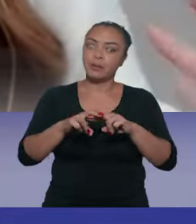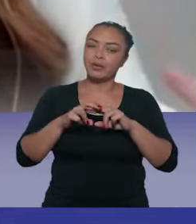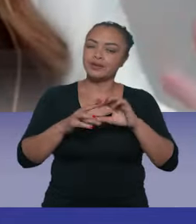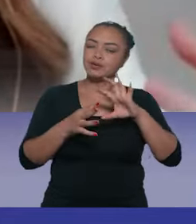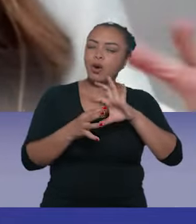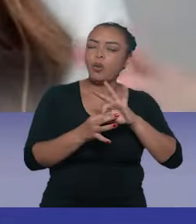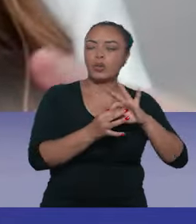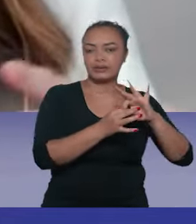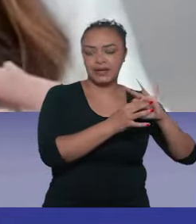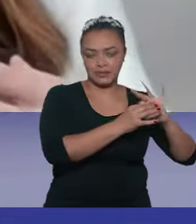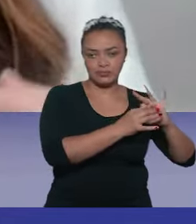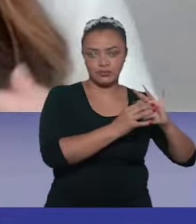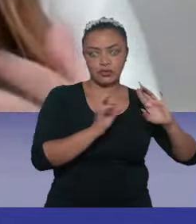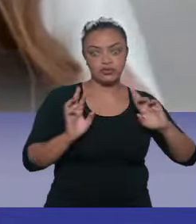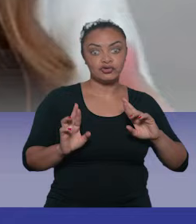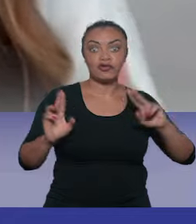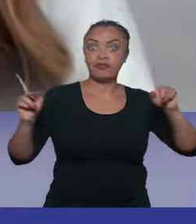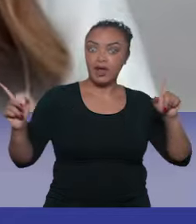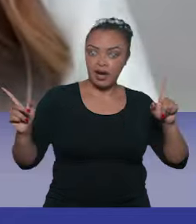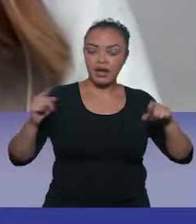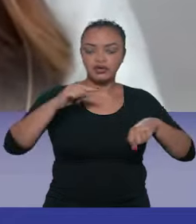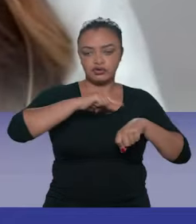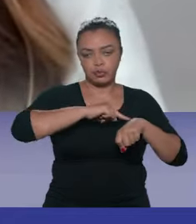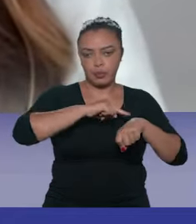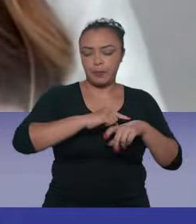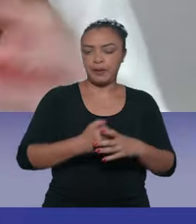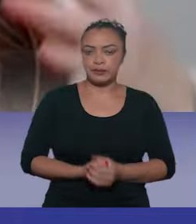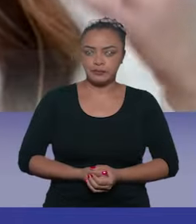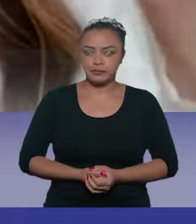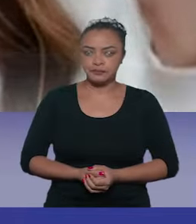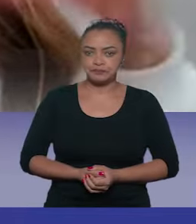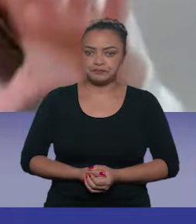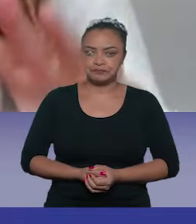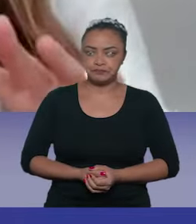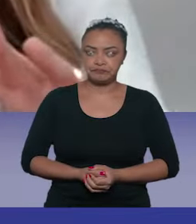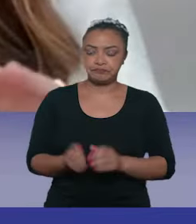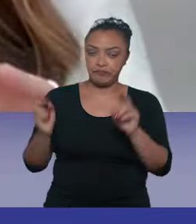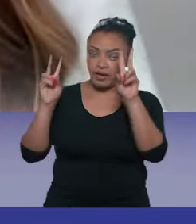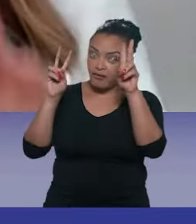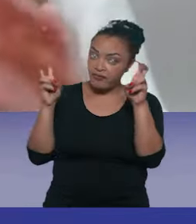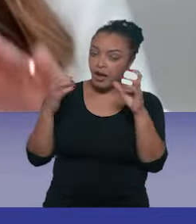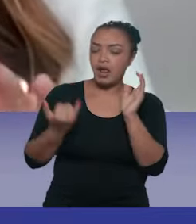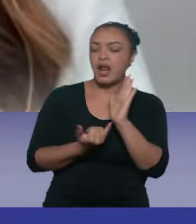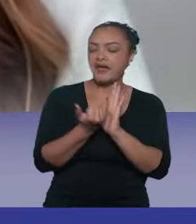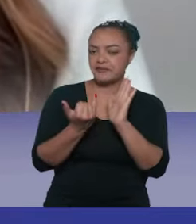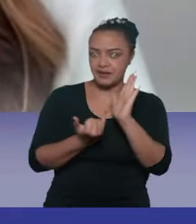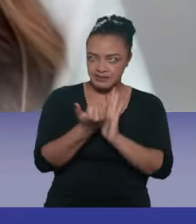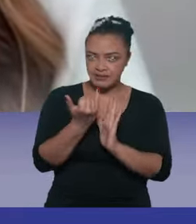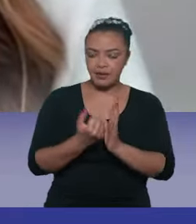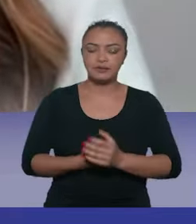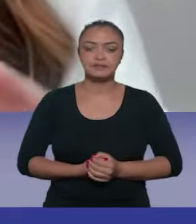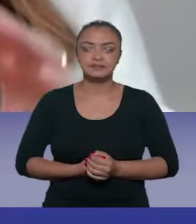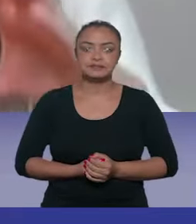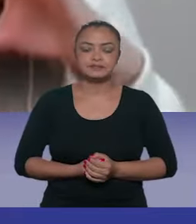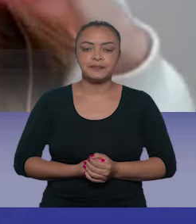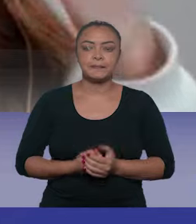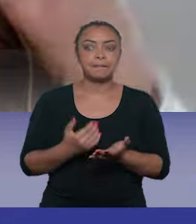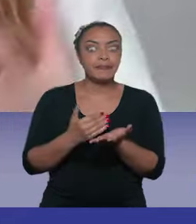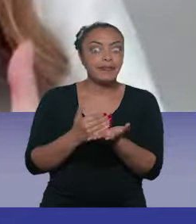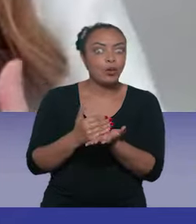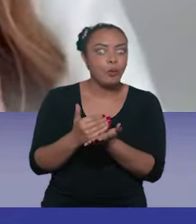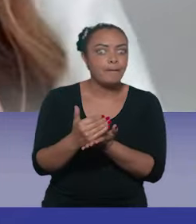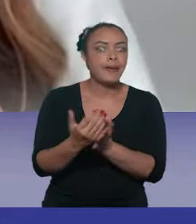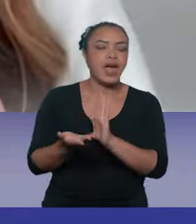de contexto de como é diferente esse momento que a gente está vivendo. Falando um pouquinho mais de inflação, acho que vale a pena aqui, né?